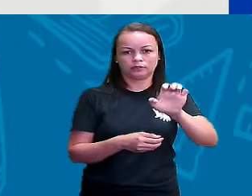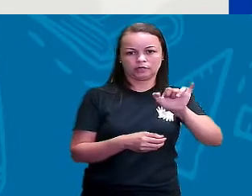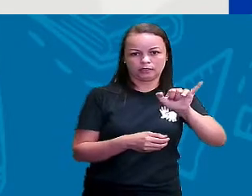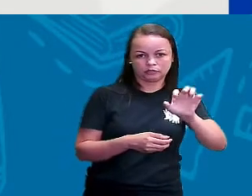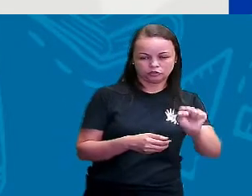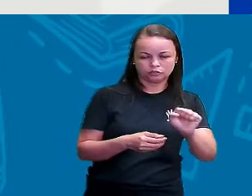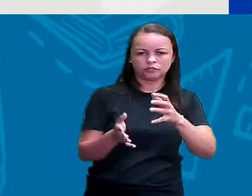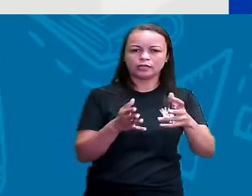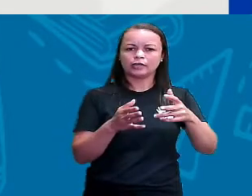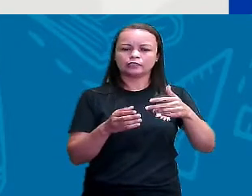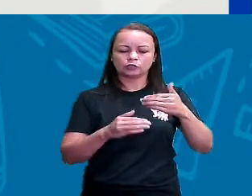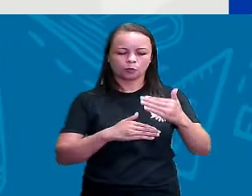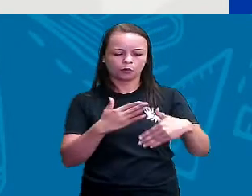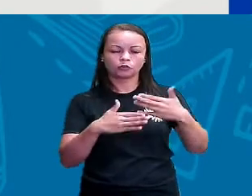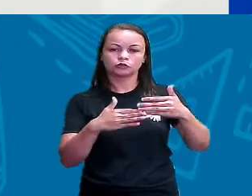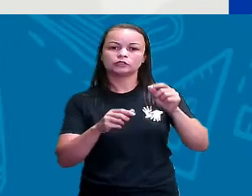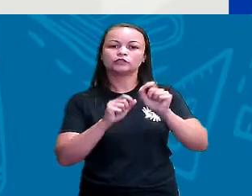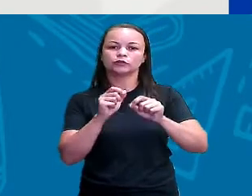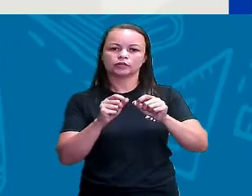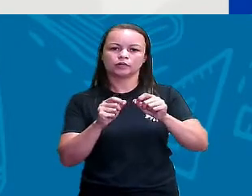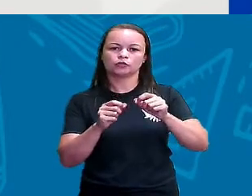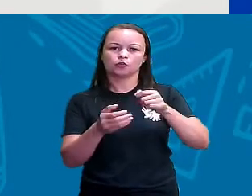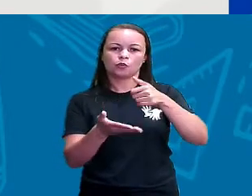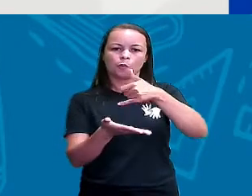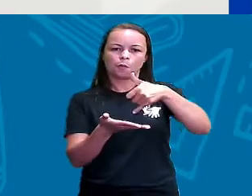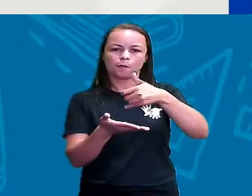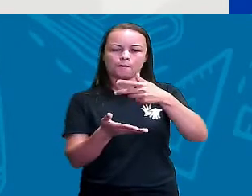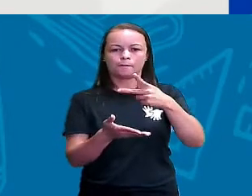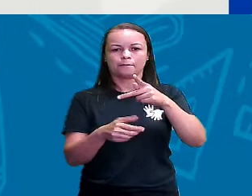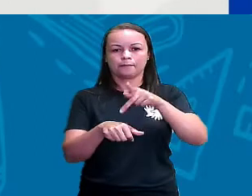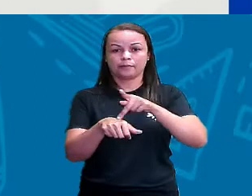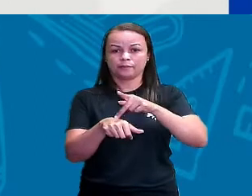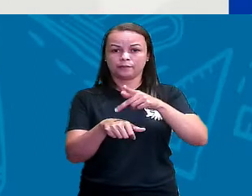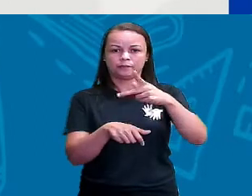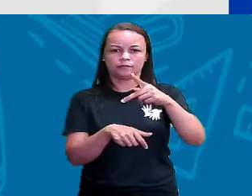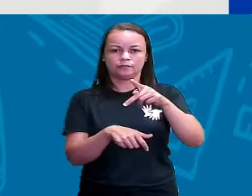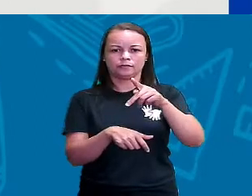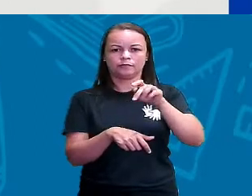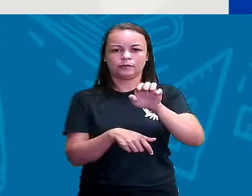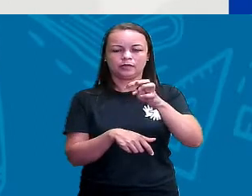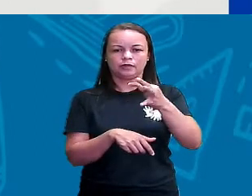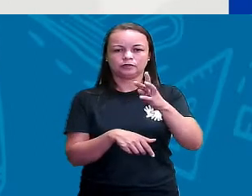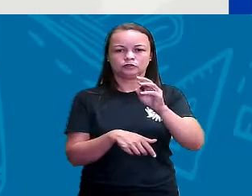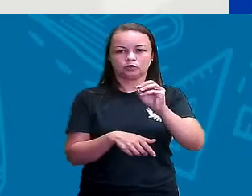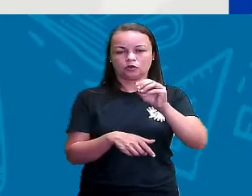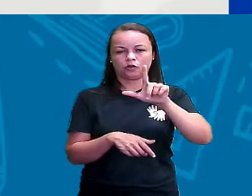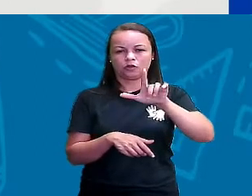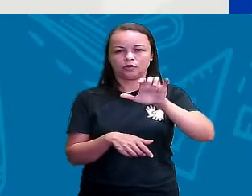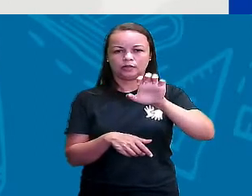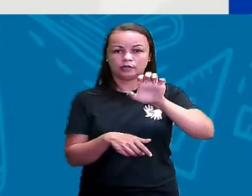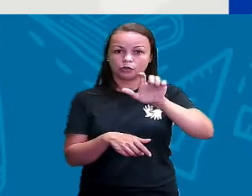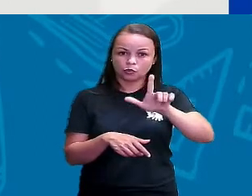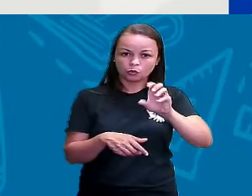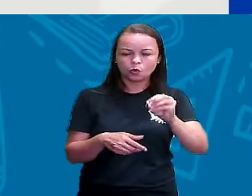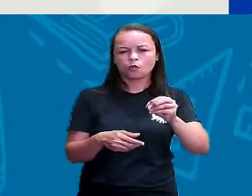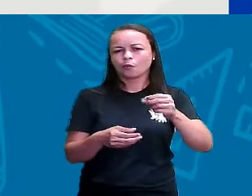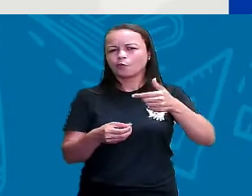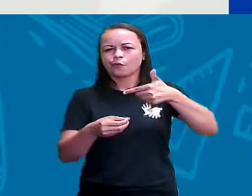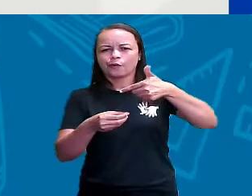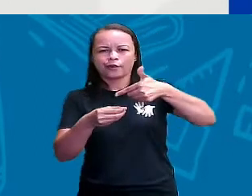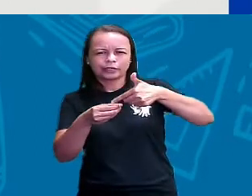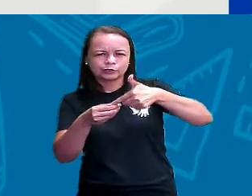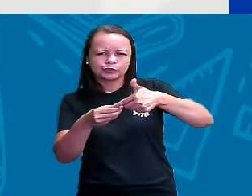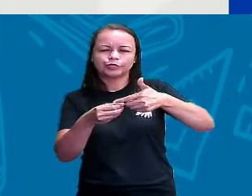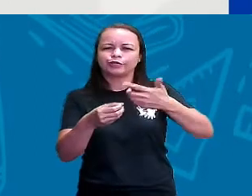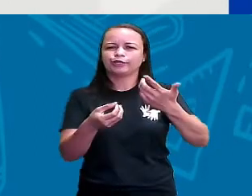são produzidos a partir do petróleo, tá certo? Como a gasolina, como o óleo diesel, tá certo? E quando esses carros